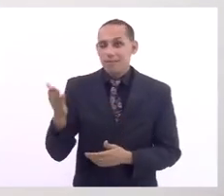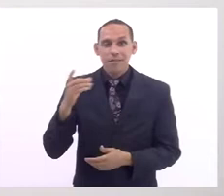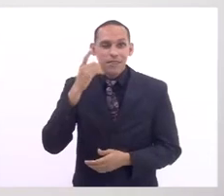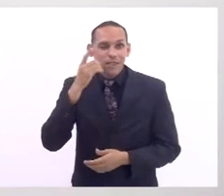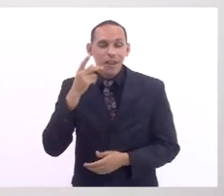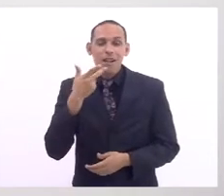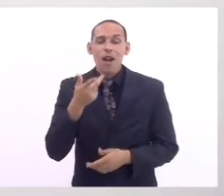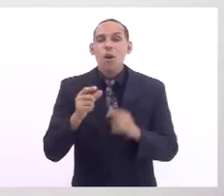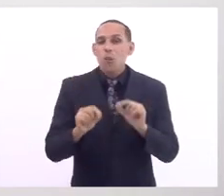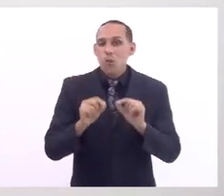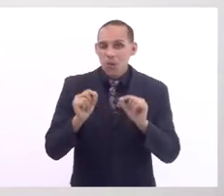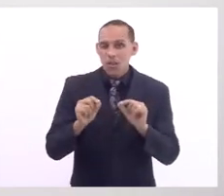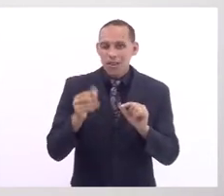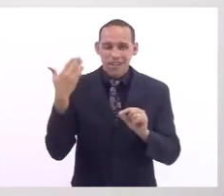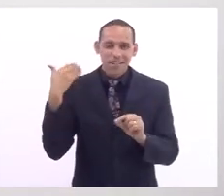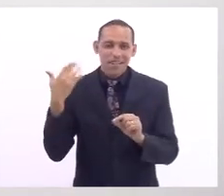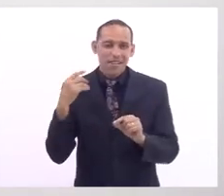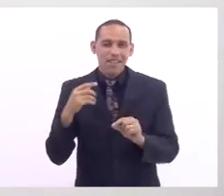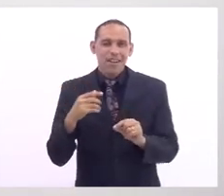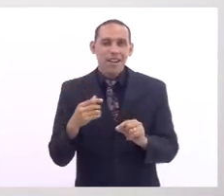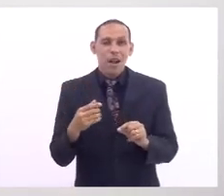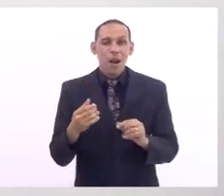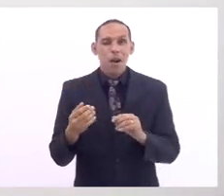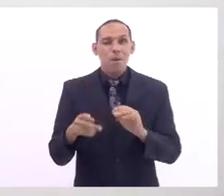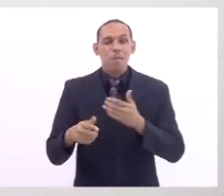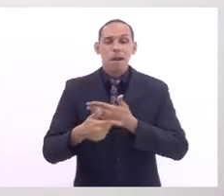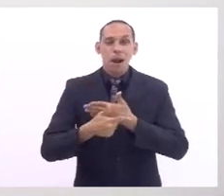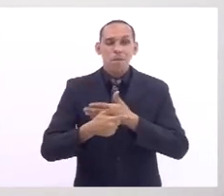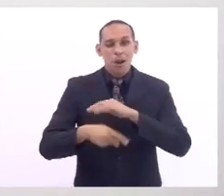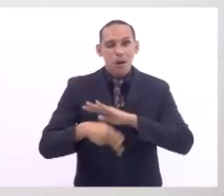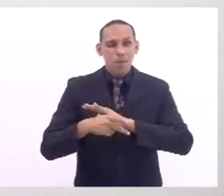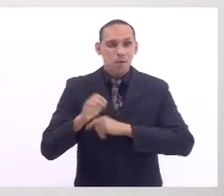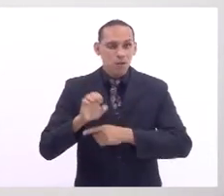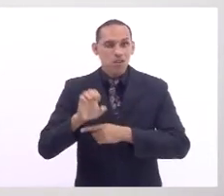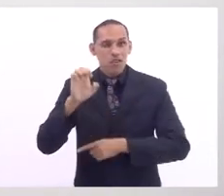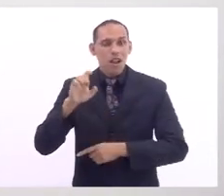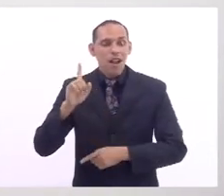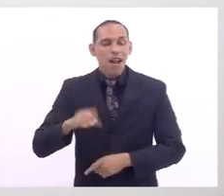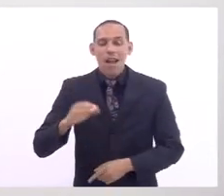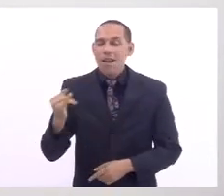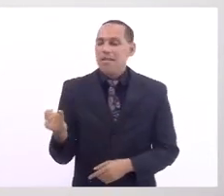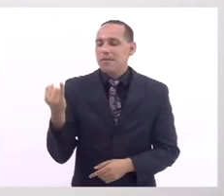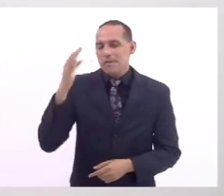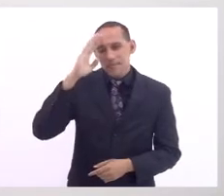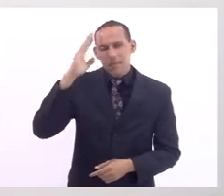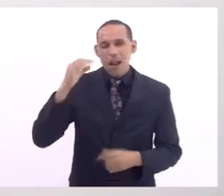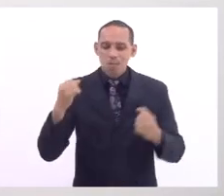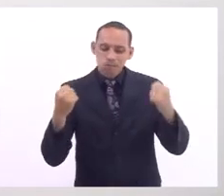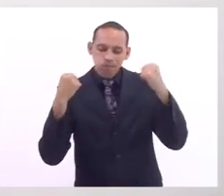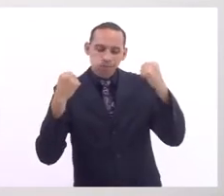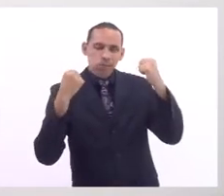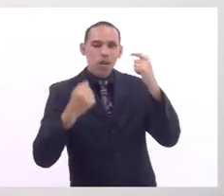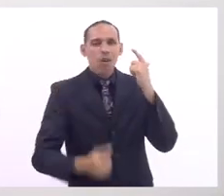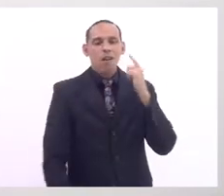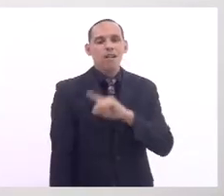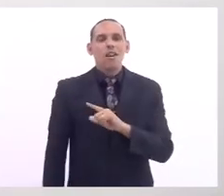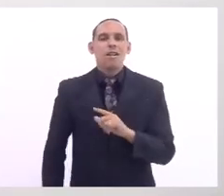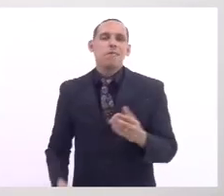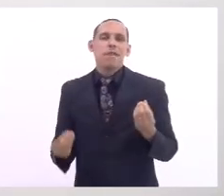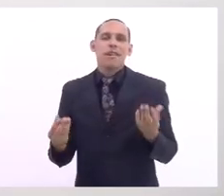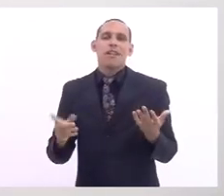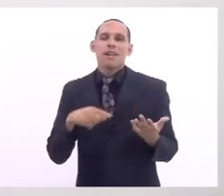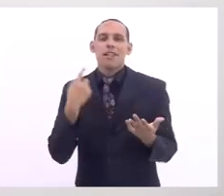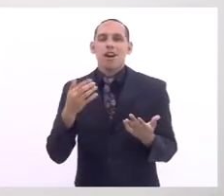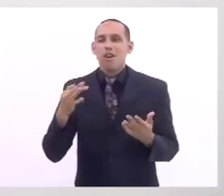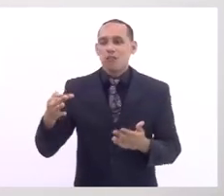falando começo fortalecendo o papel do estado que é de fato fundamental que seja fortalecido né para que a gente tenha